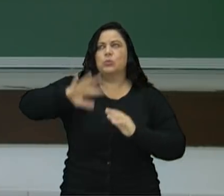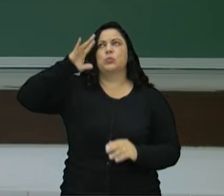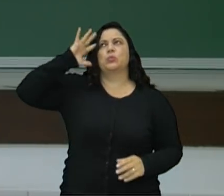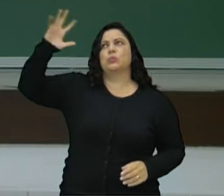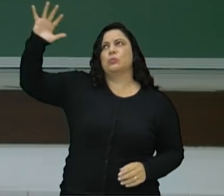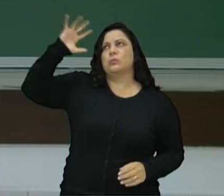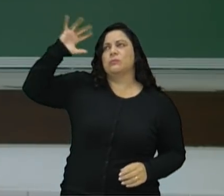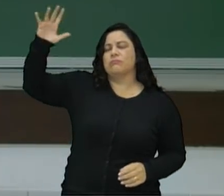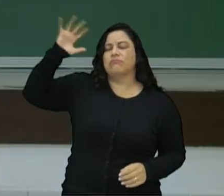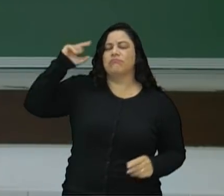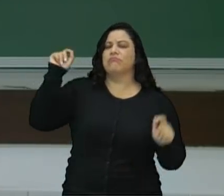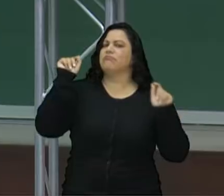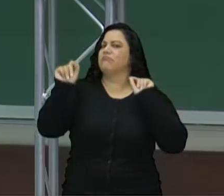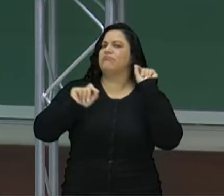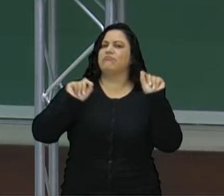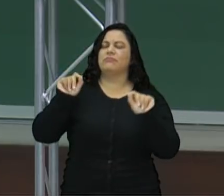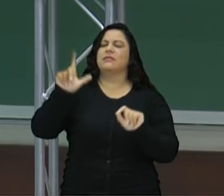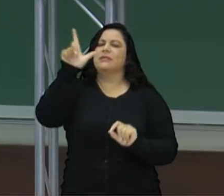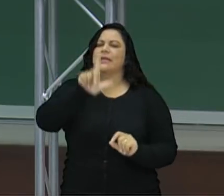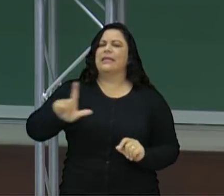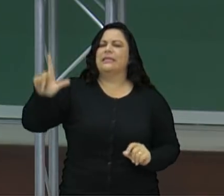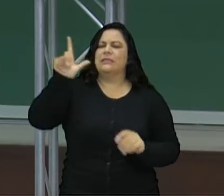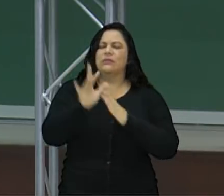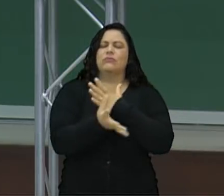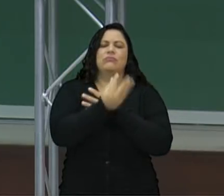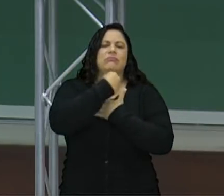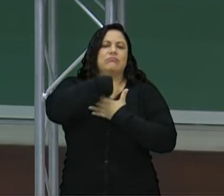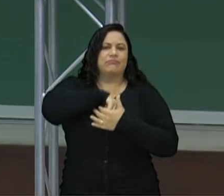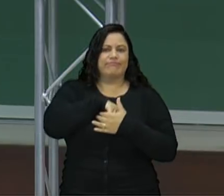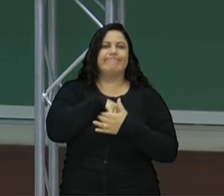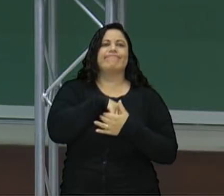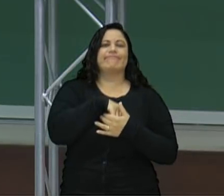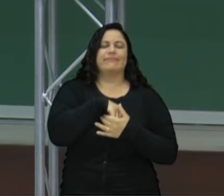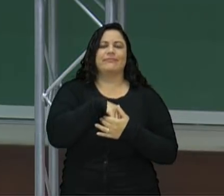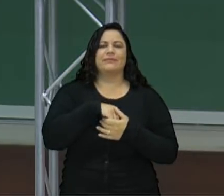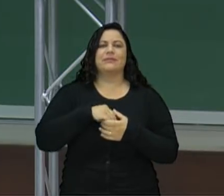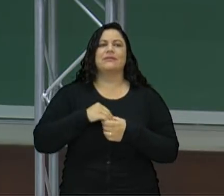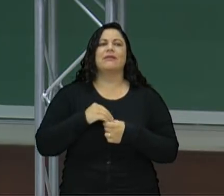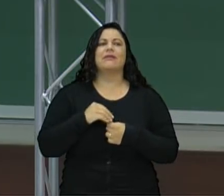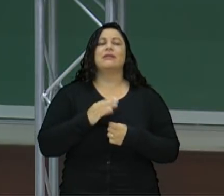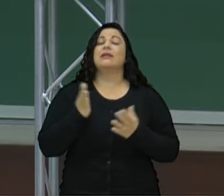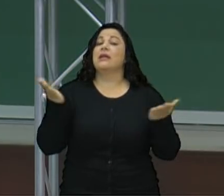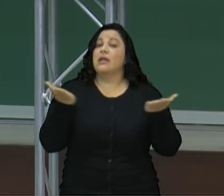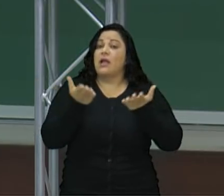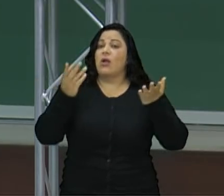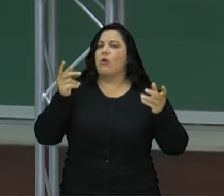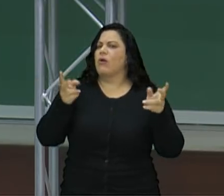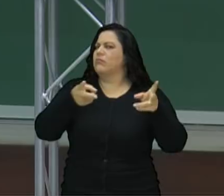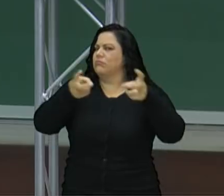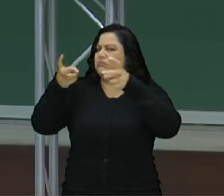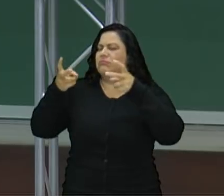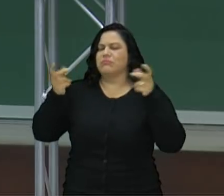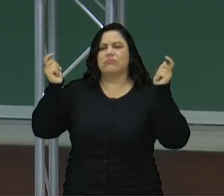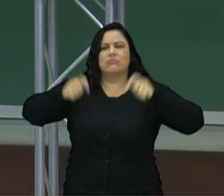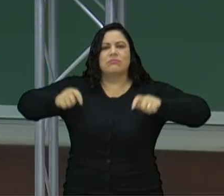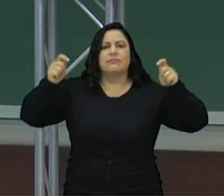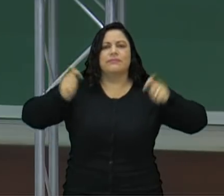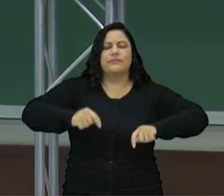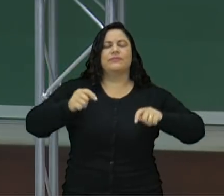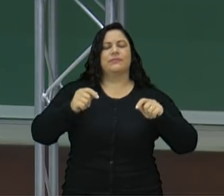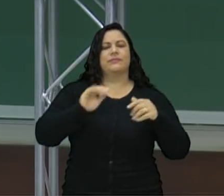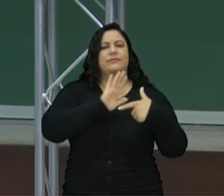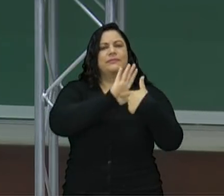sobre o que a literatura promove no interior dela. Certo? E aqui a gente vai ver as possibilidades de trabalhar aí com